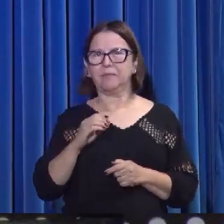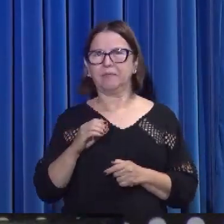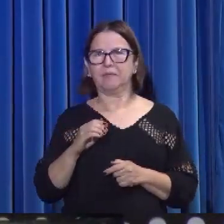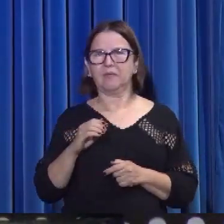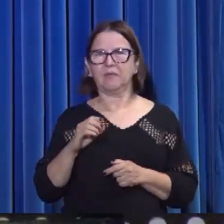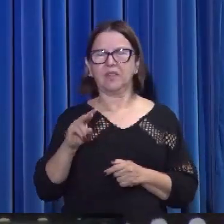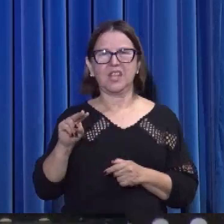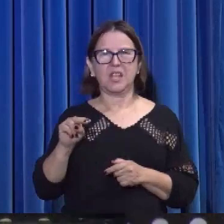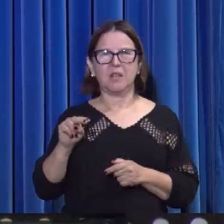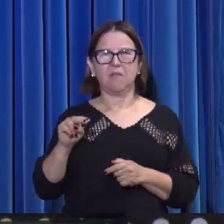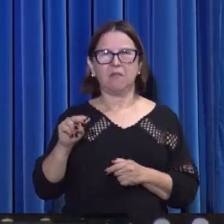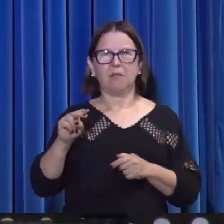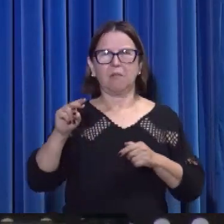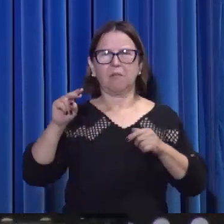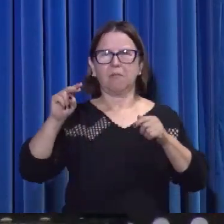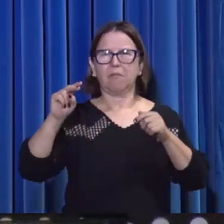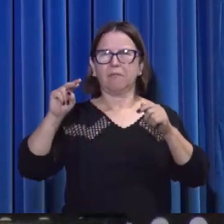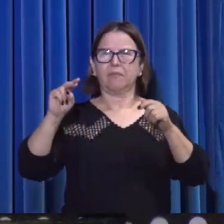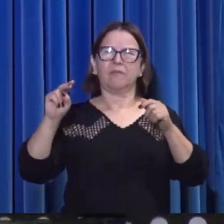que aparece e dissipa.